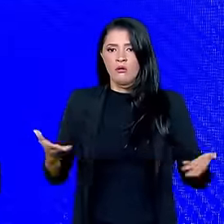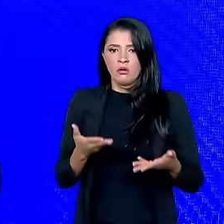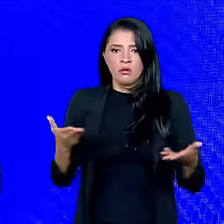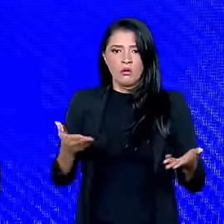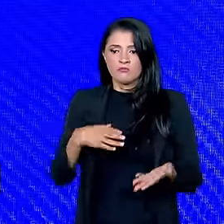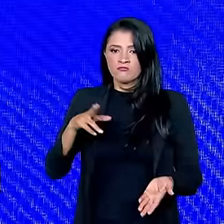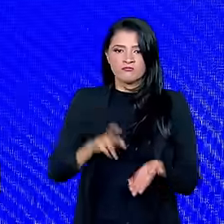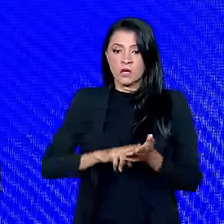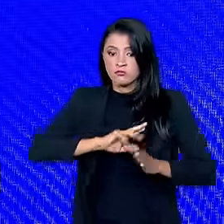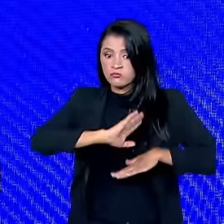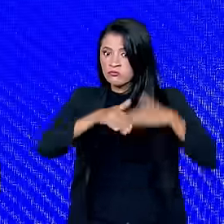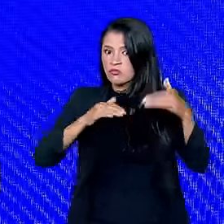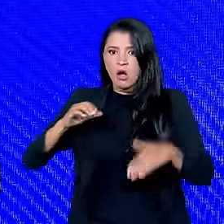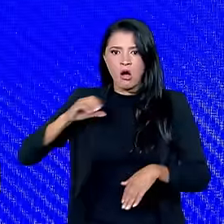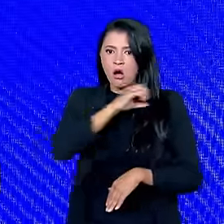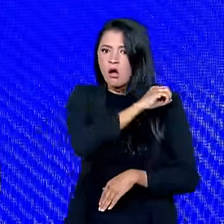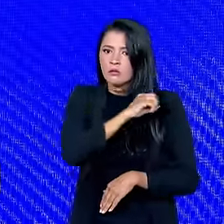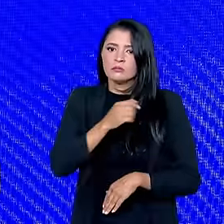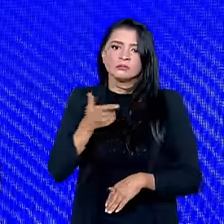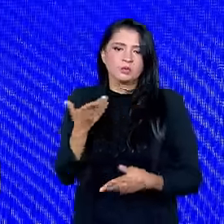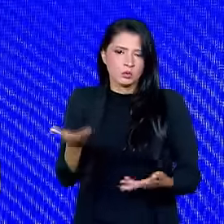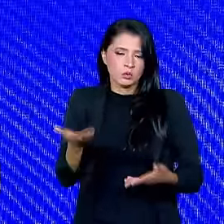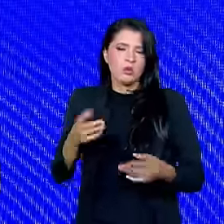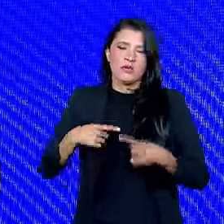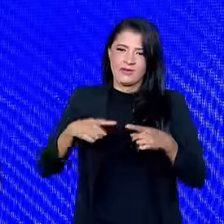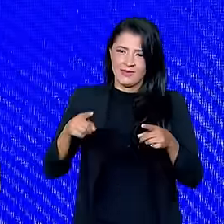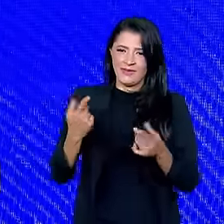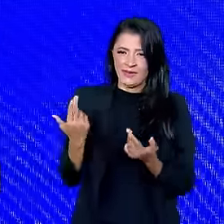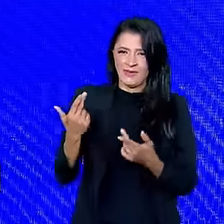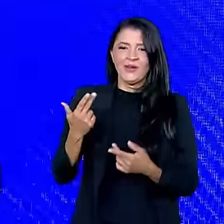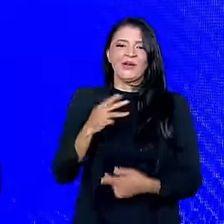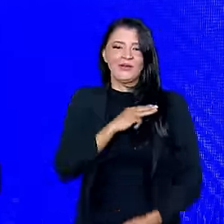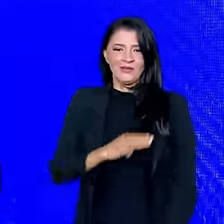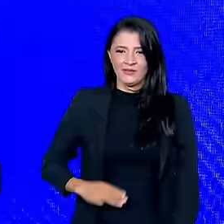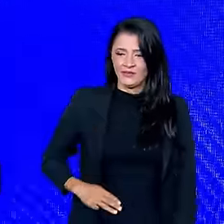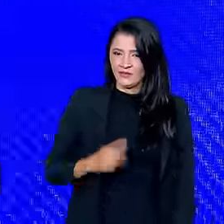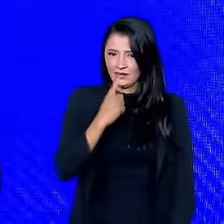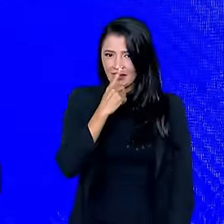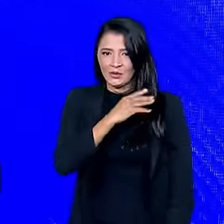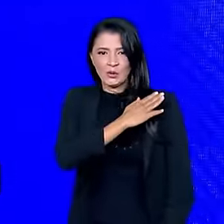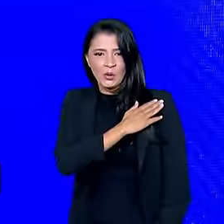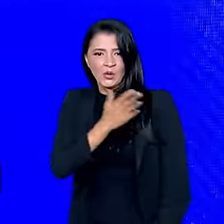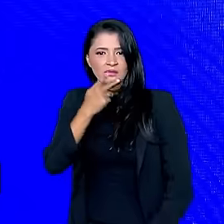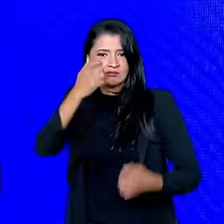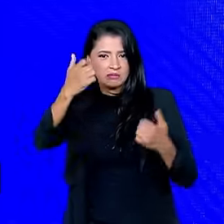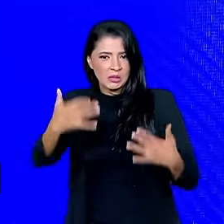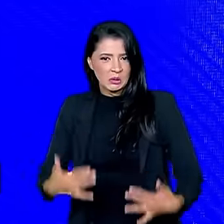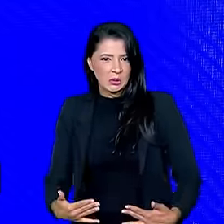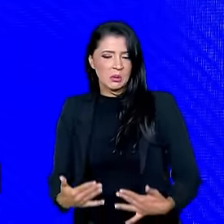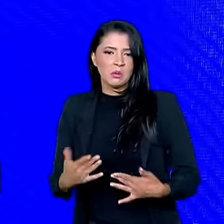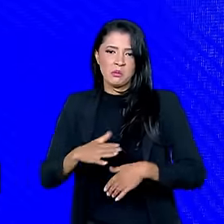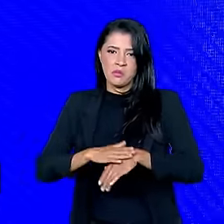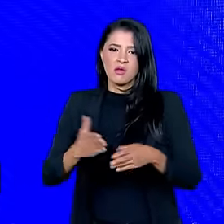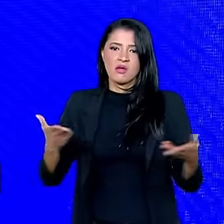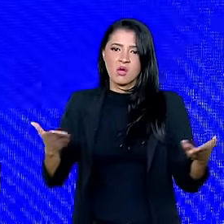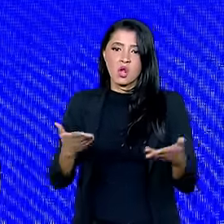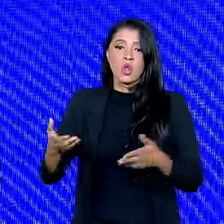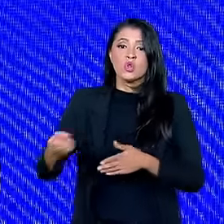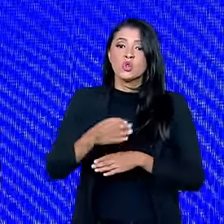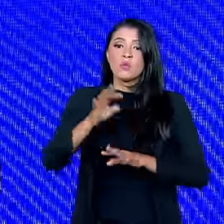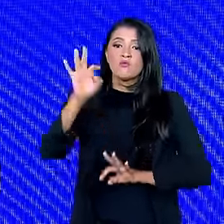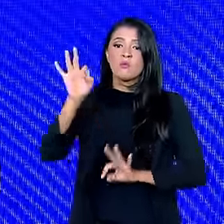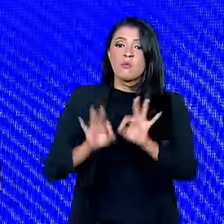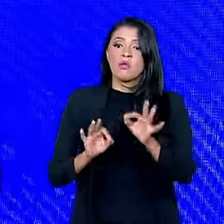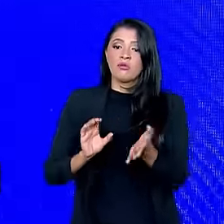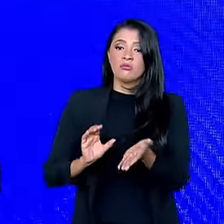seu desenvolvimento. Lançamos, como disse o ministro Rui Costa nesse momento, um novo plano de